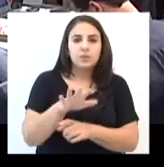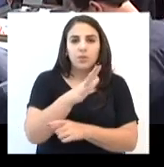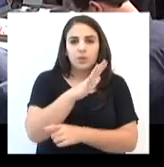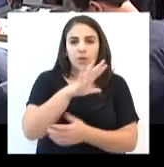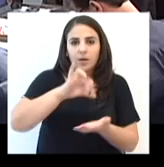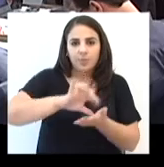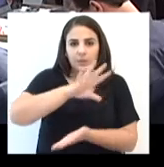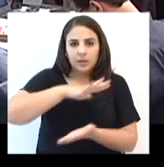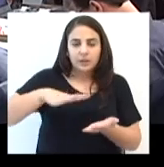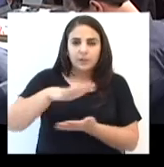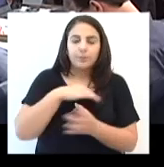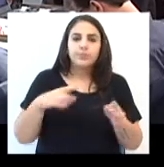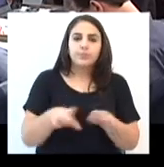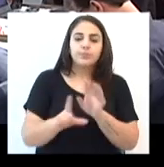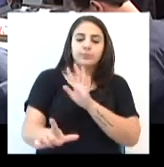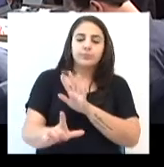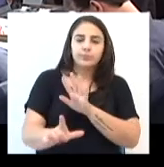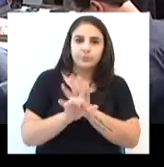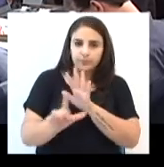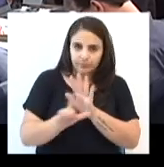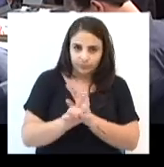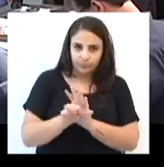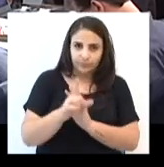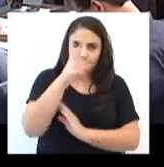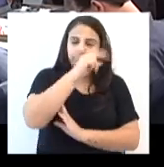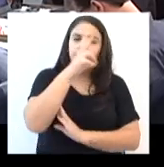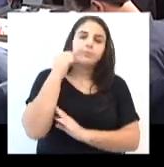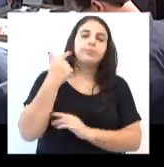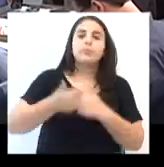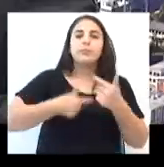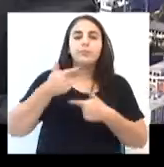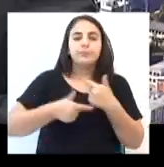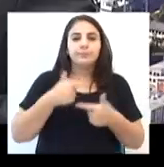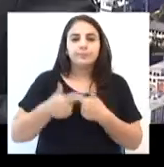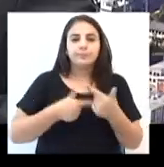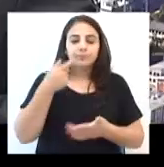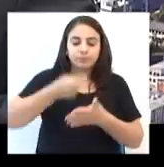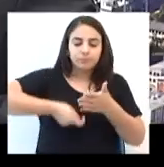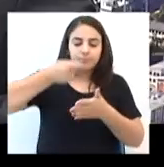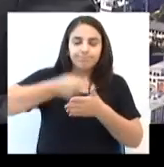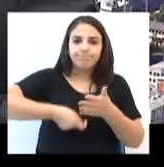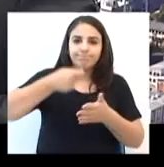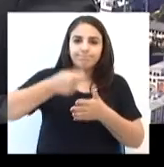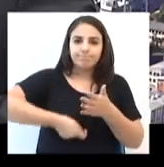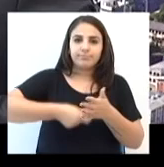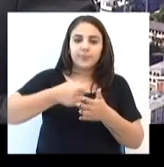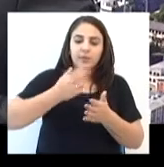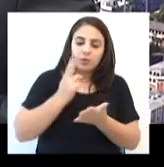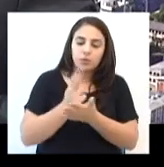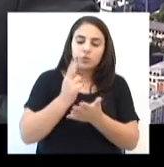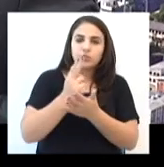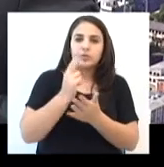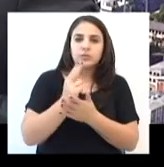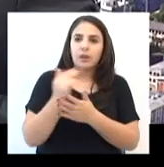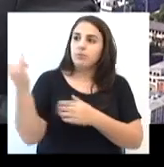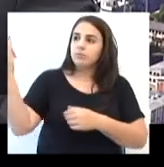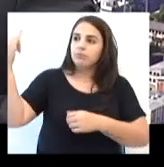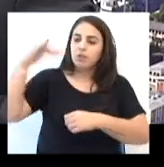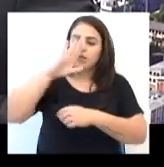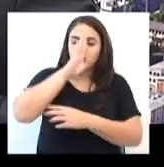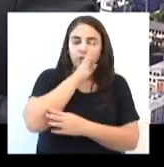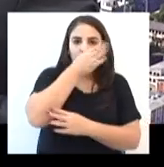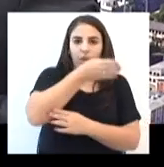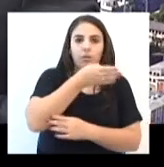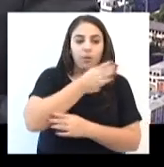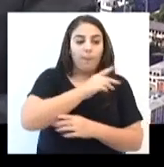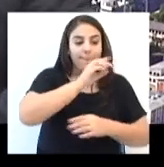O Legislativo Municipal também continua trabalhando na tentativa de restabelecer o voo direto de Passo